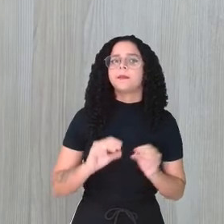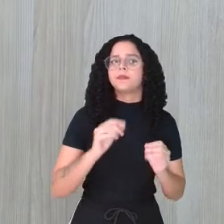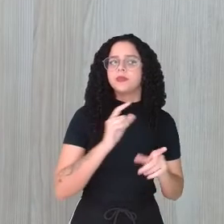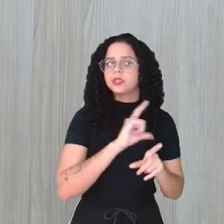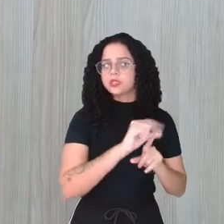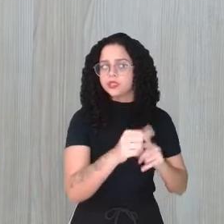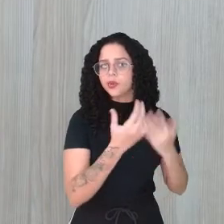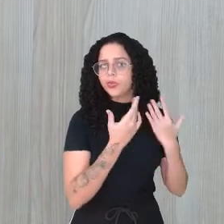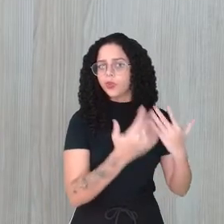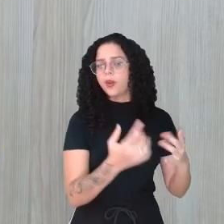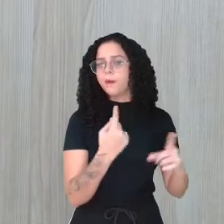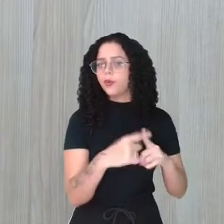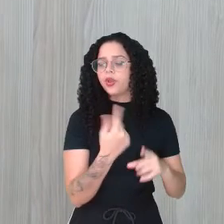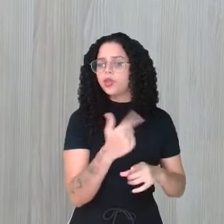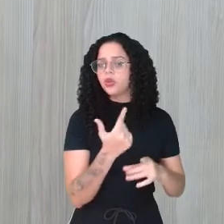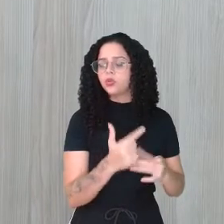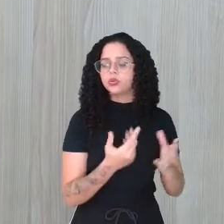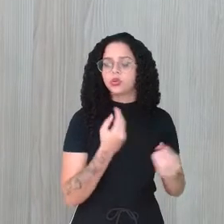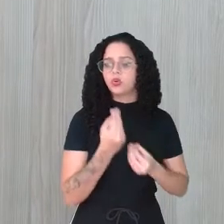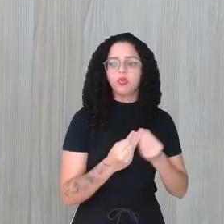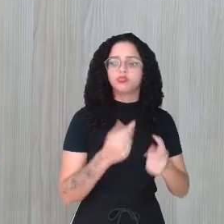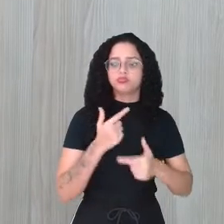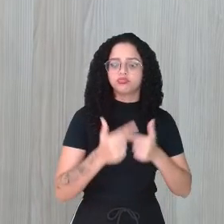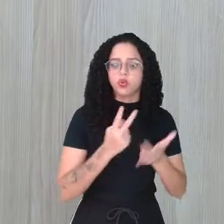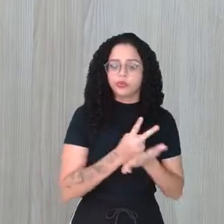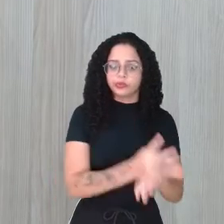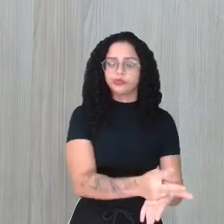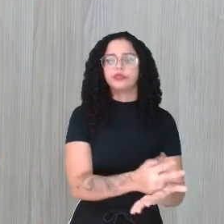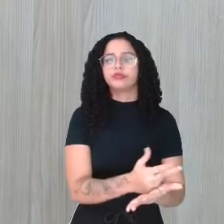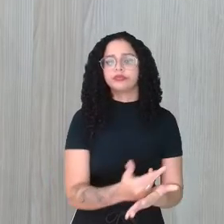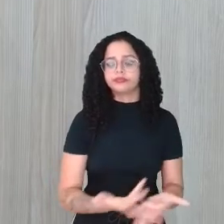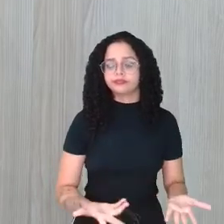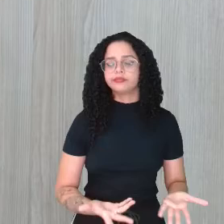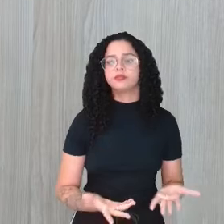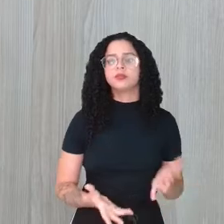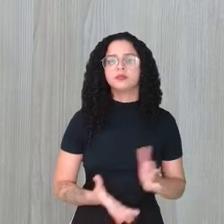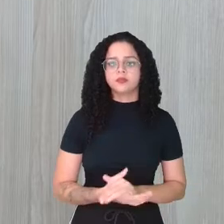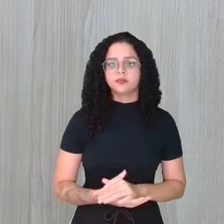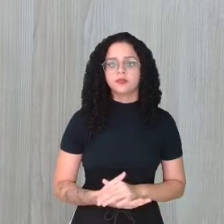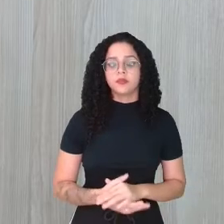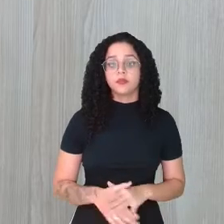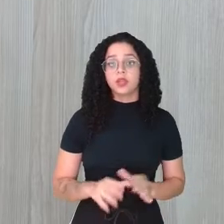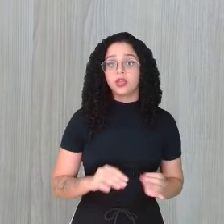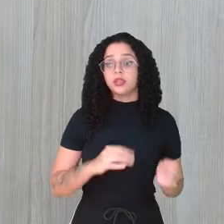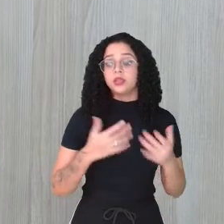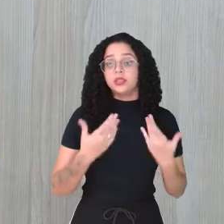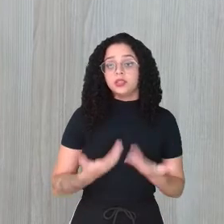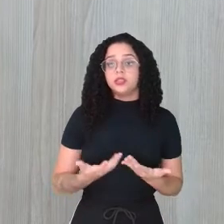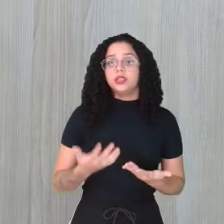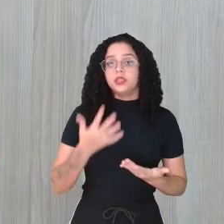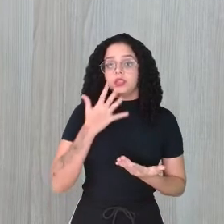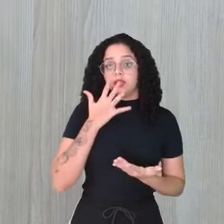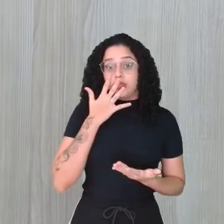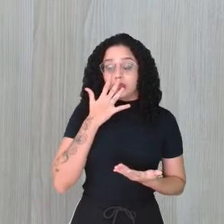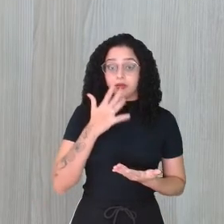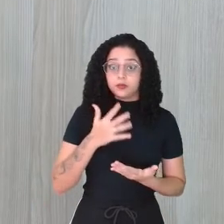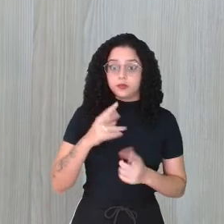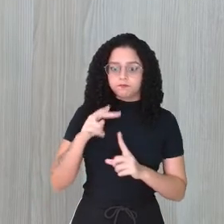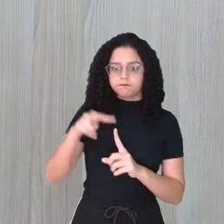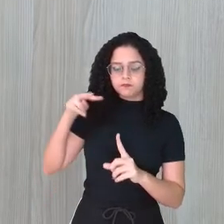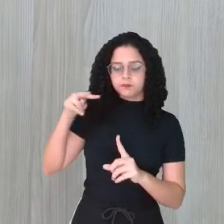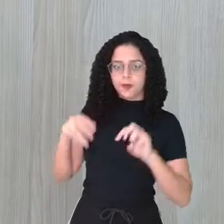terra dele porque não estava tendo condição de continuar plantando e tudo mais, né? Então, isso num olhar